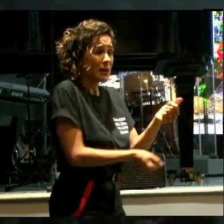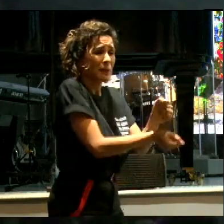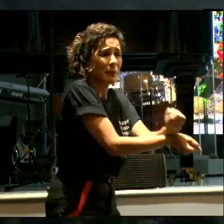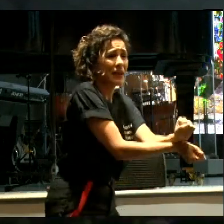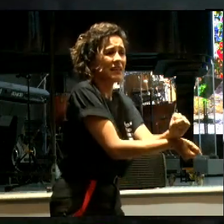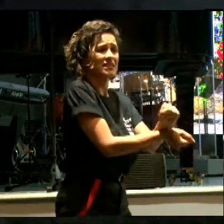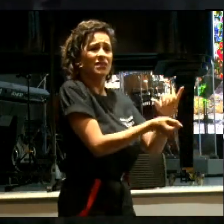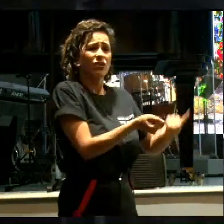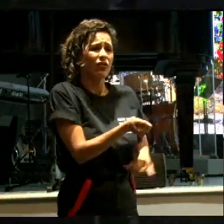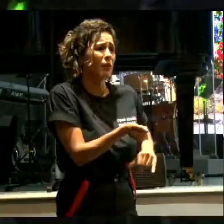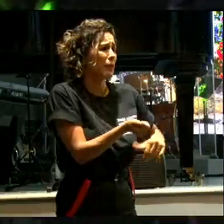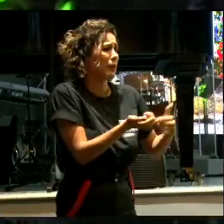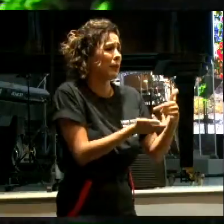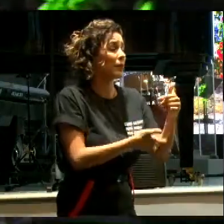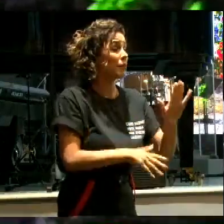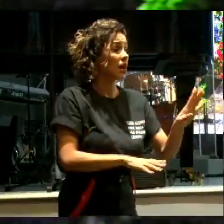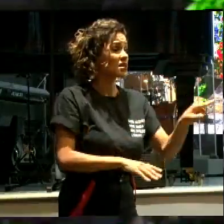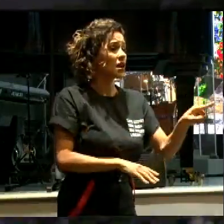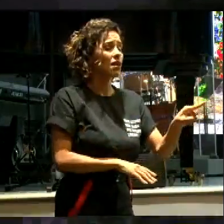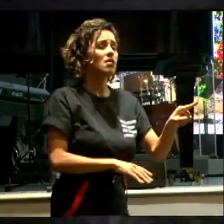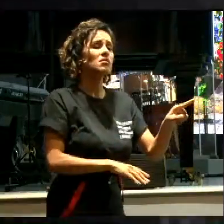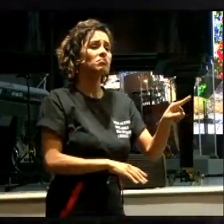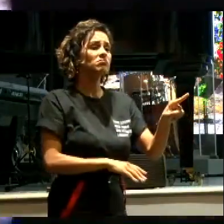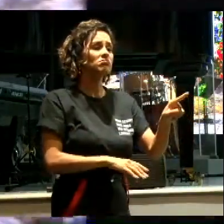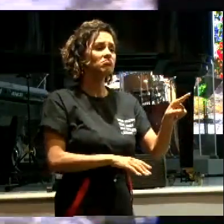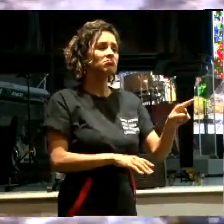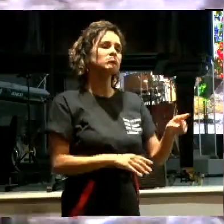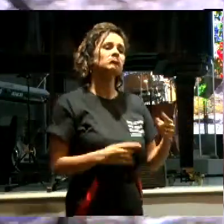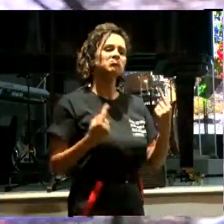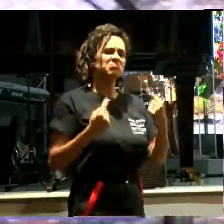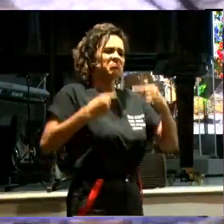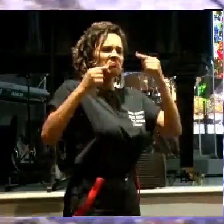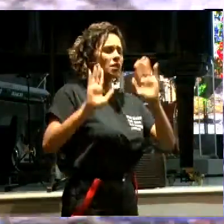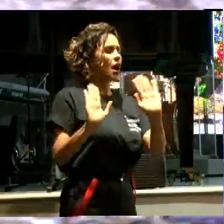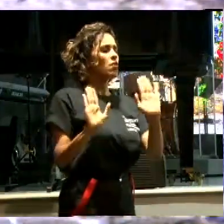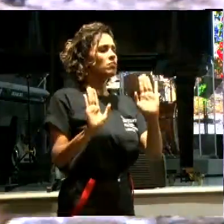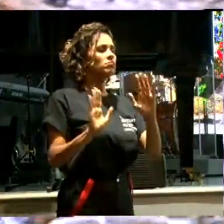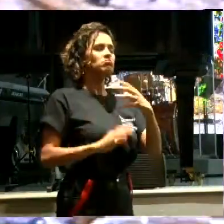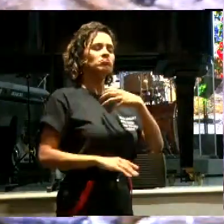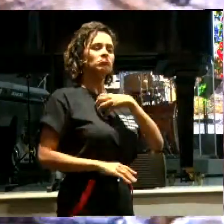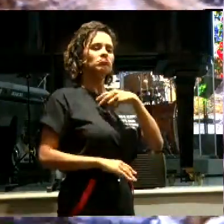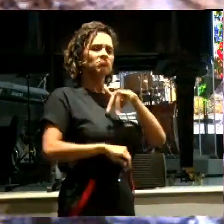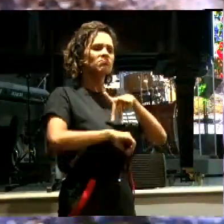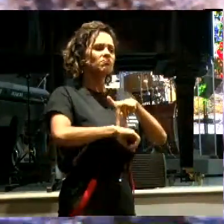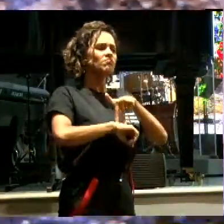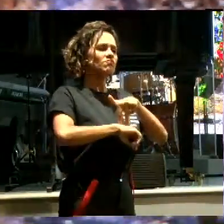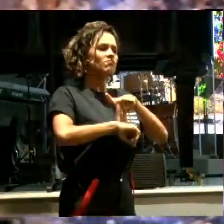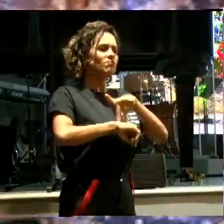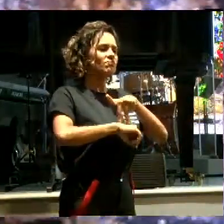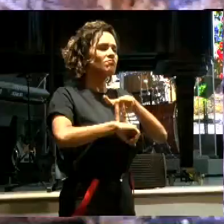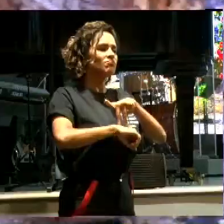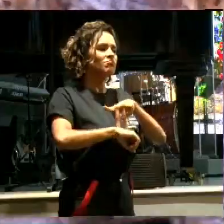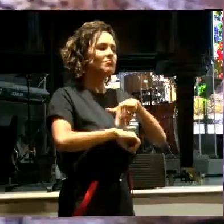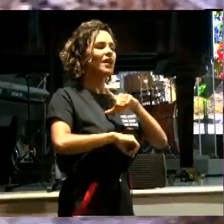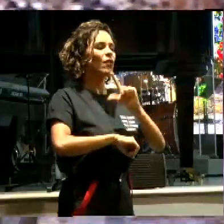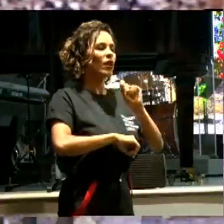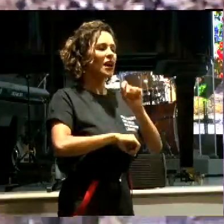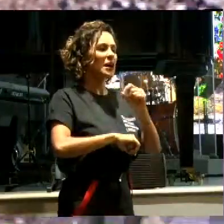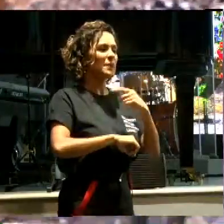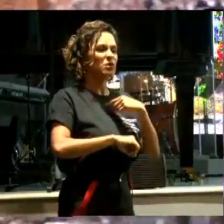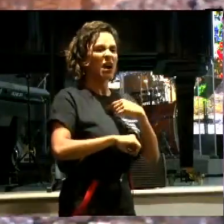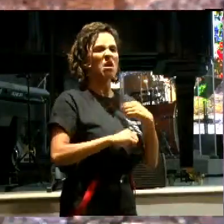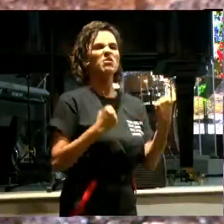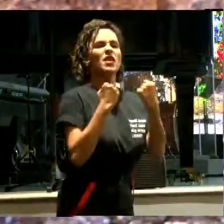Mas aquela menina não levantou uma arma para se defender. Aquela menina, ela foi defendida